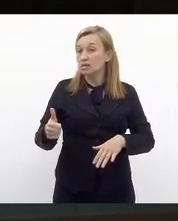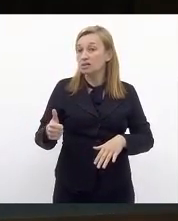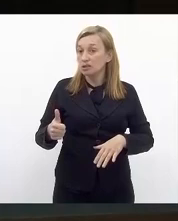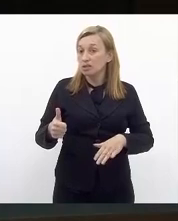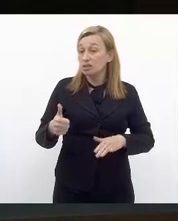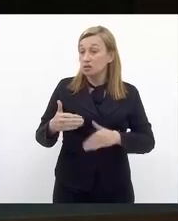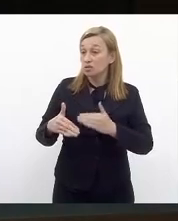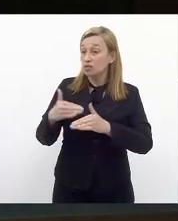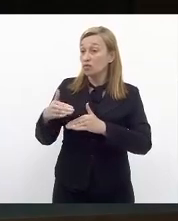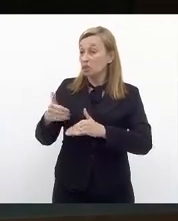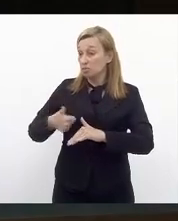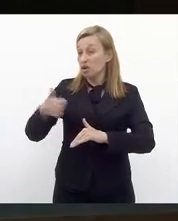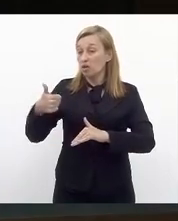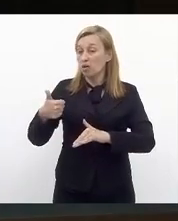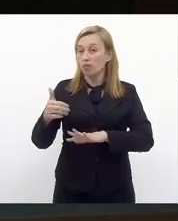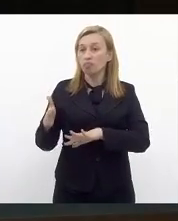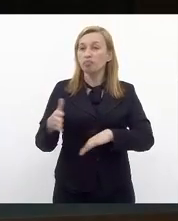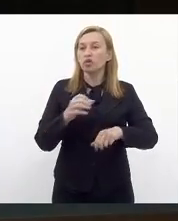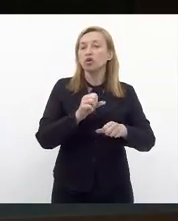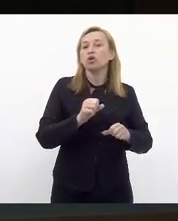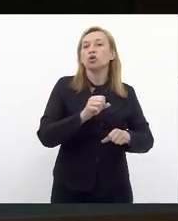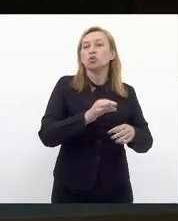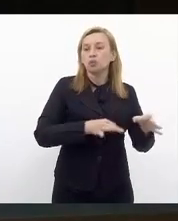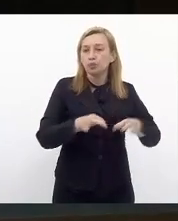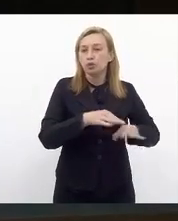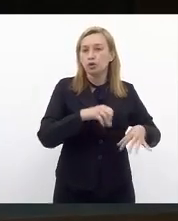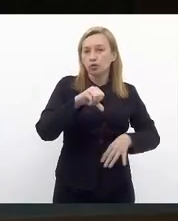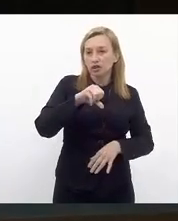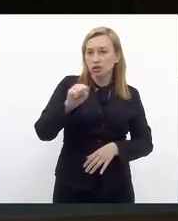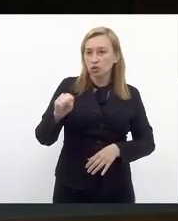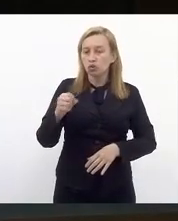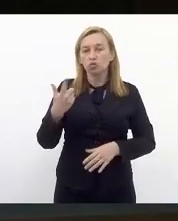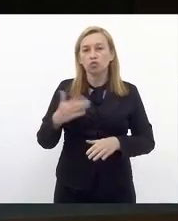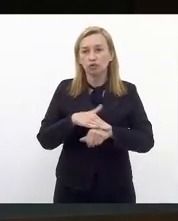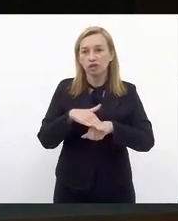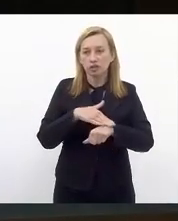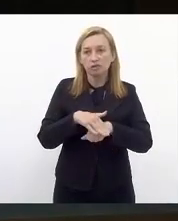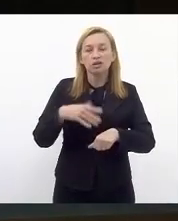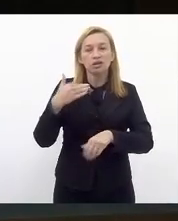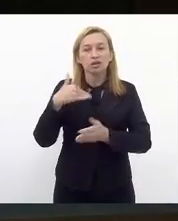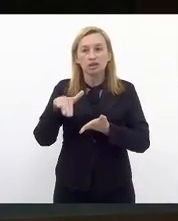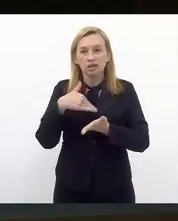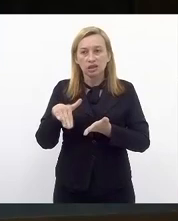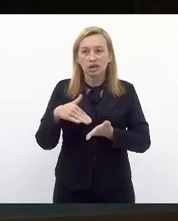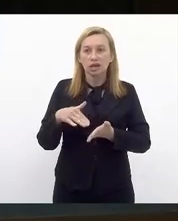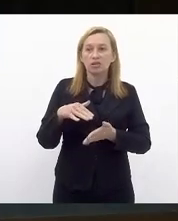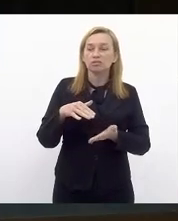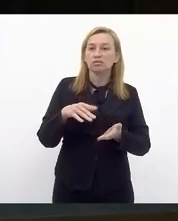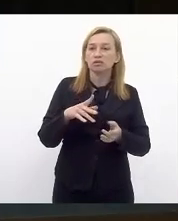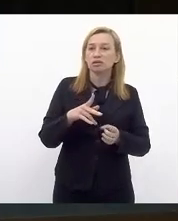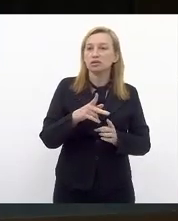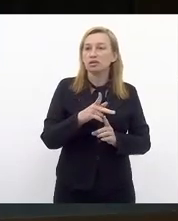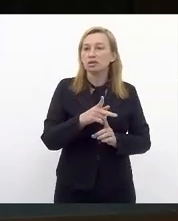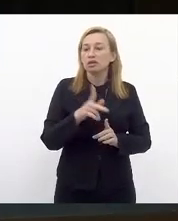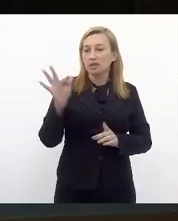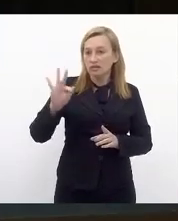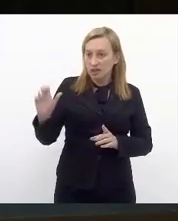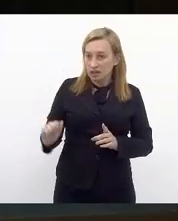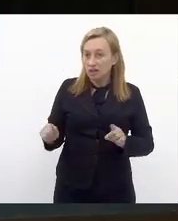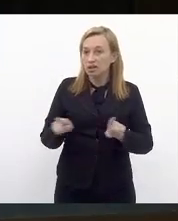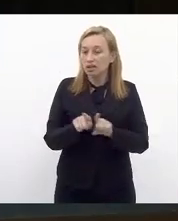a questão do ano de 98 eu conversei um pouco com sérum de secretário Sérgio que o secretário de fazenda É